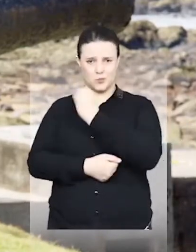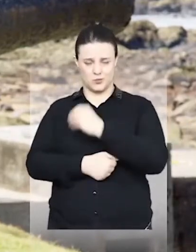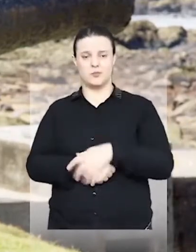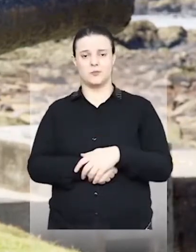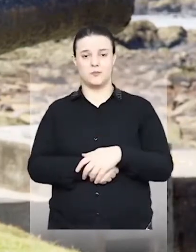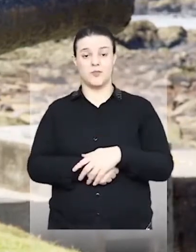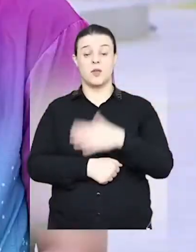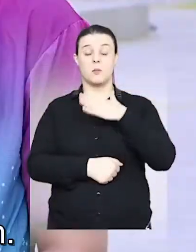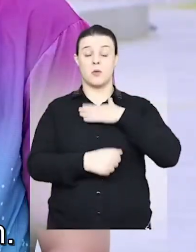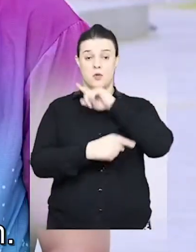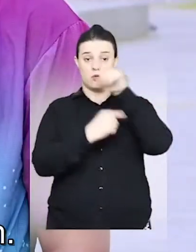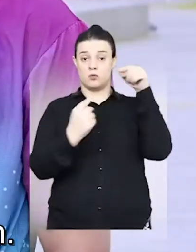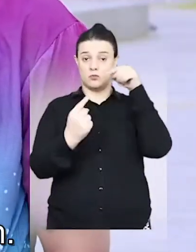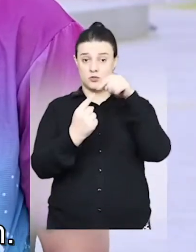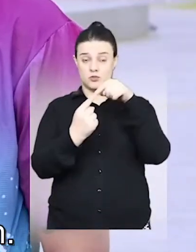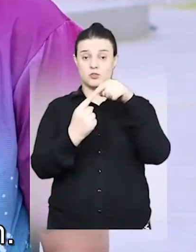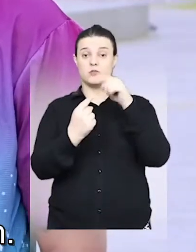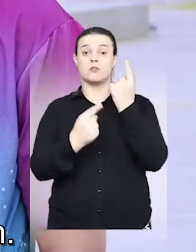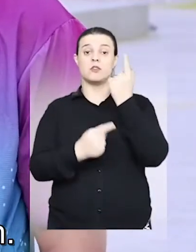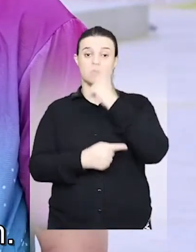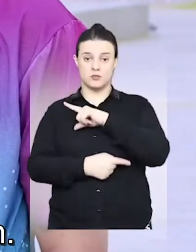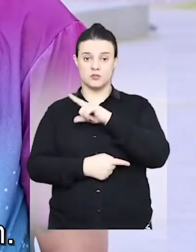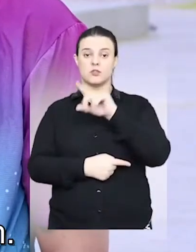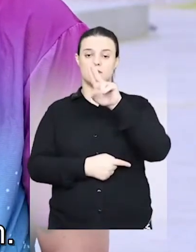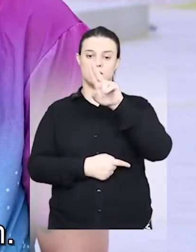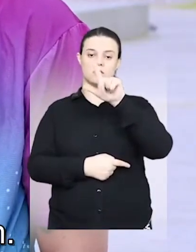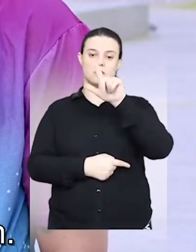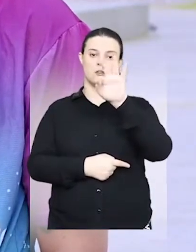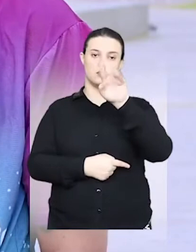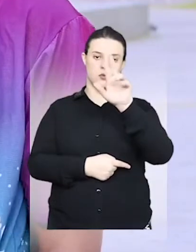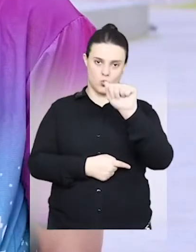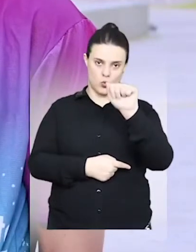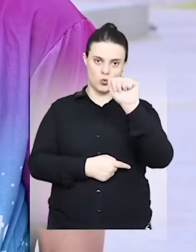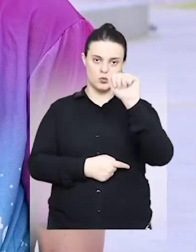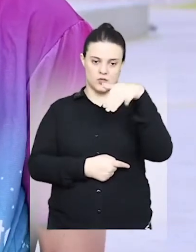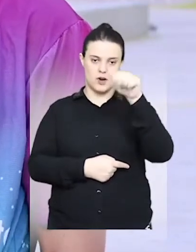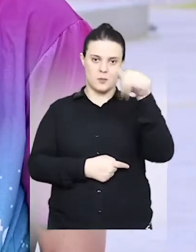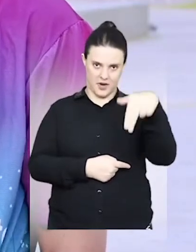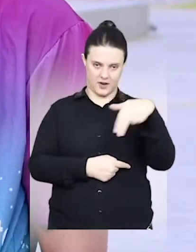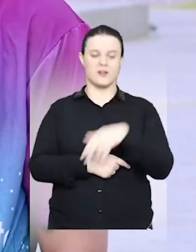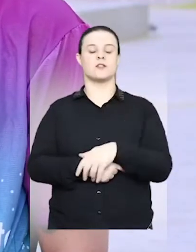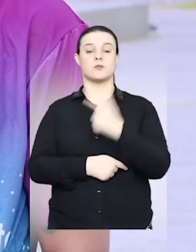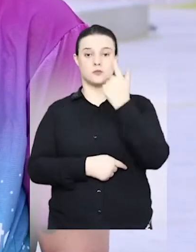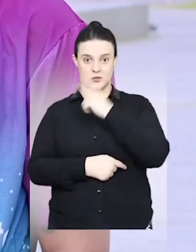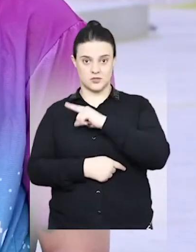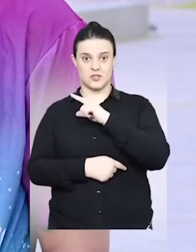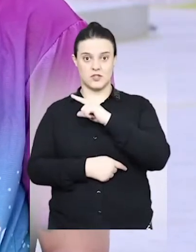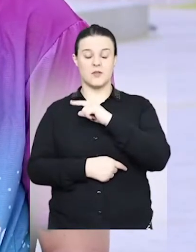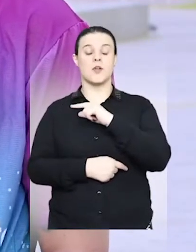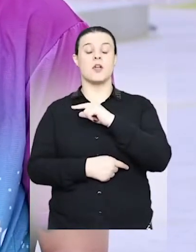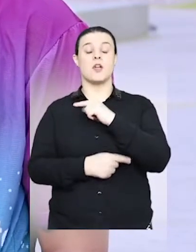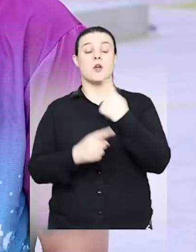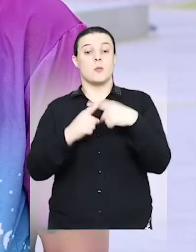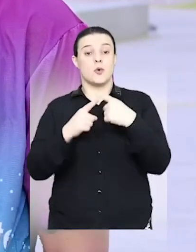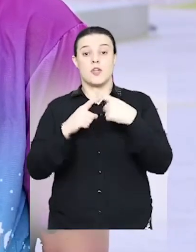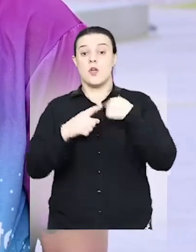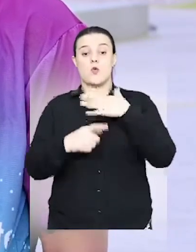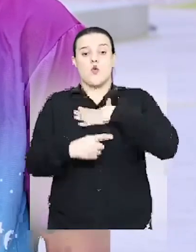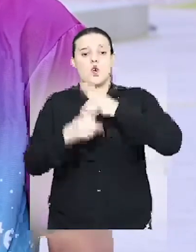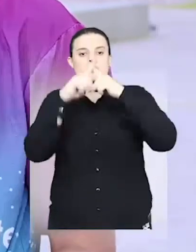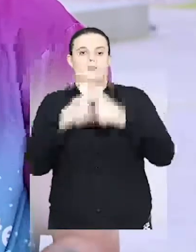um todo. Minha meta é realizar o Ultraman, porque eu sou movido a desafios. Fábio. Isso me